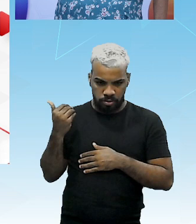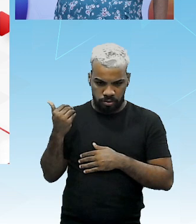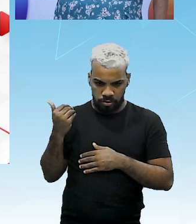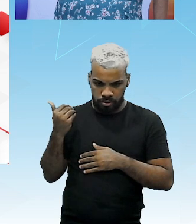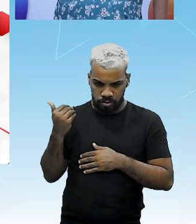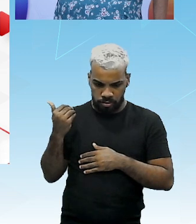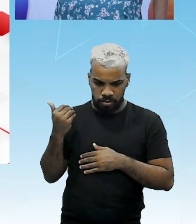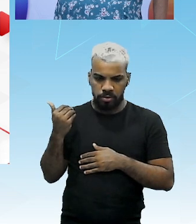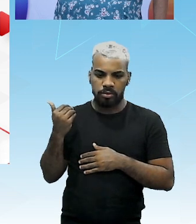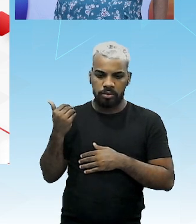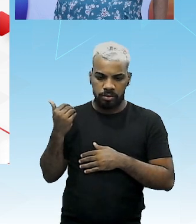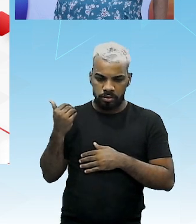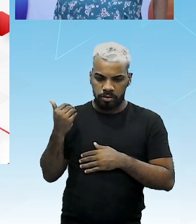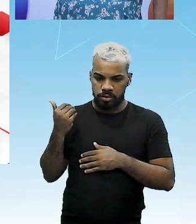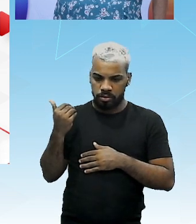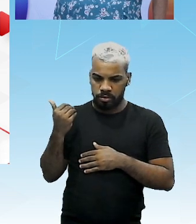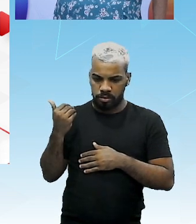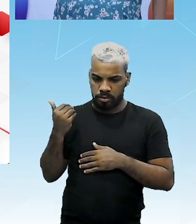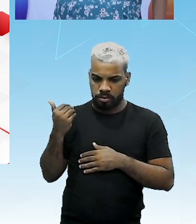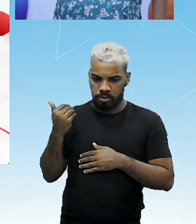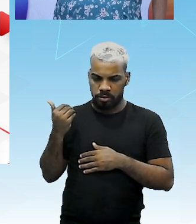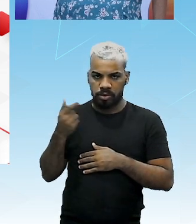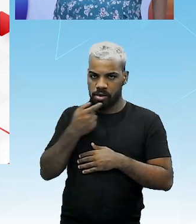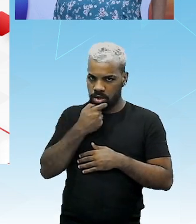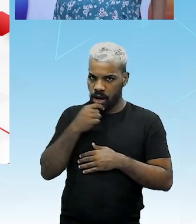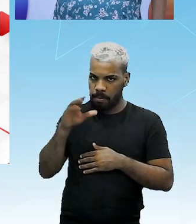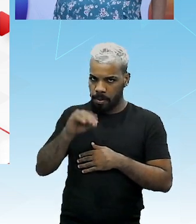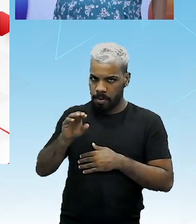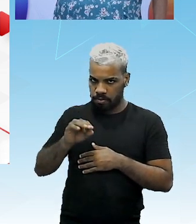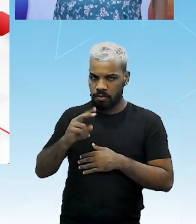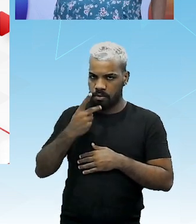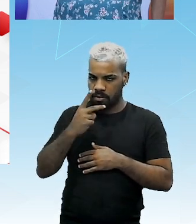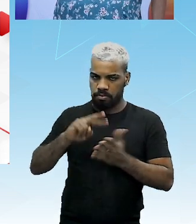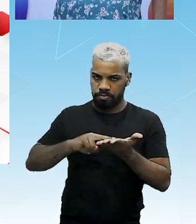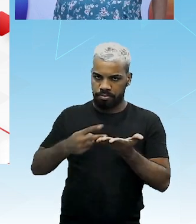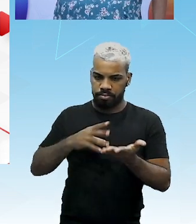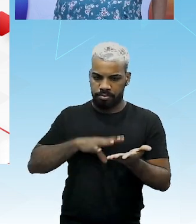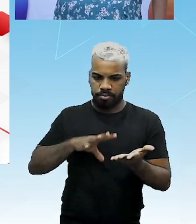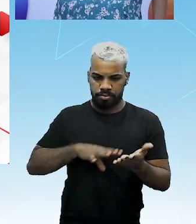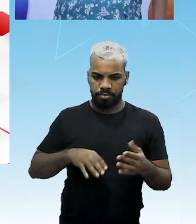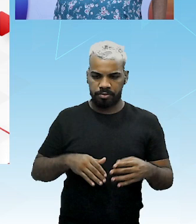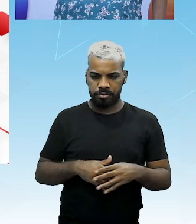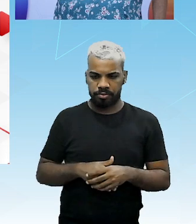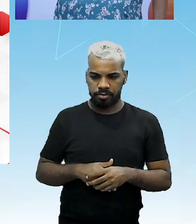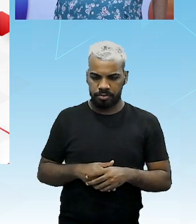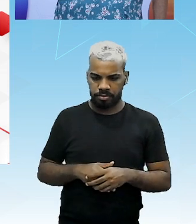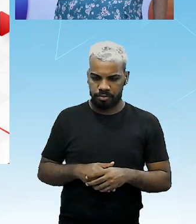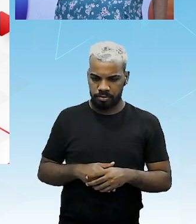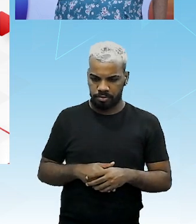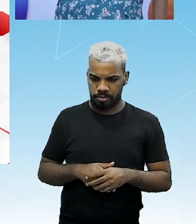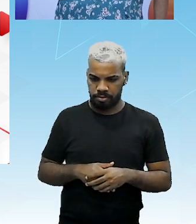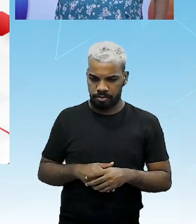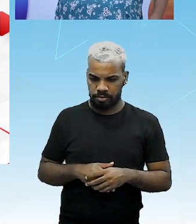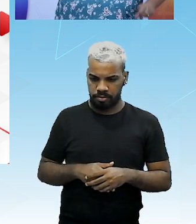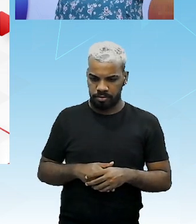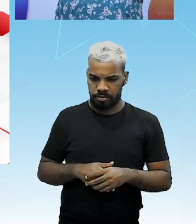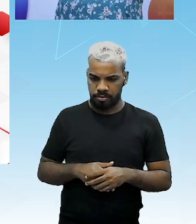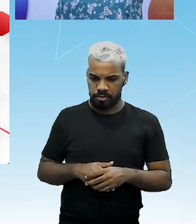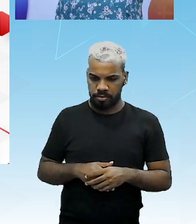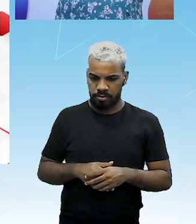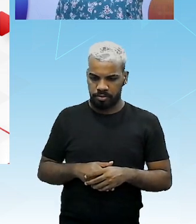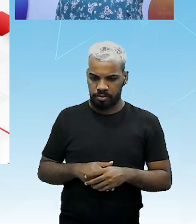in January, the drops in the numbers of the cases and the deaths from the disease should only be felt.